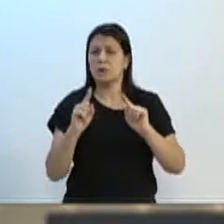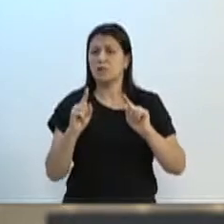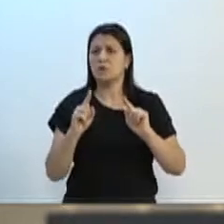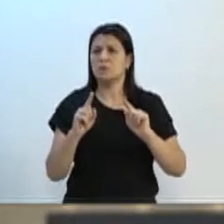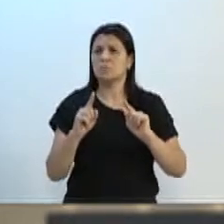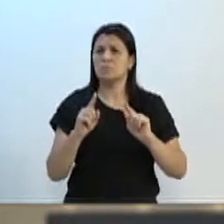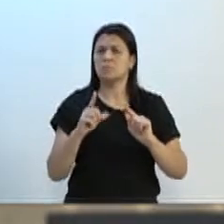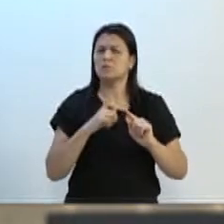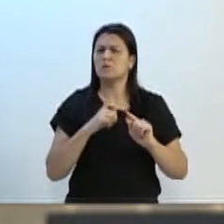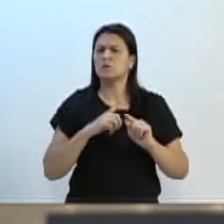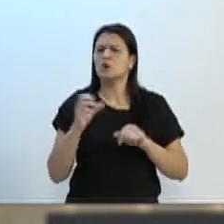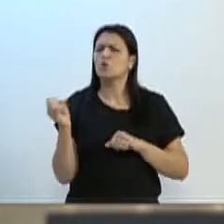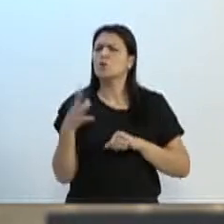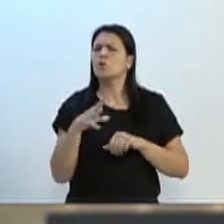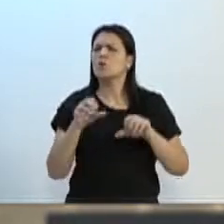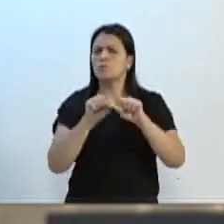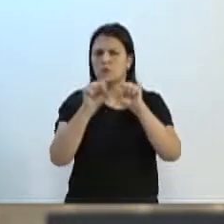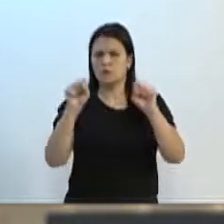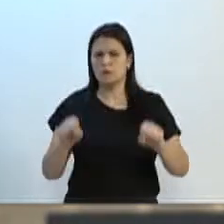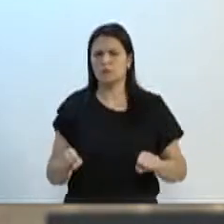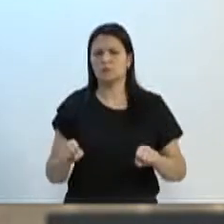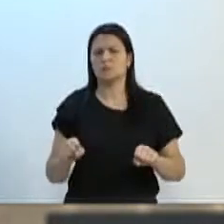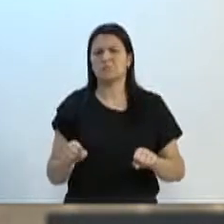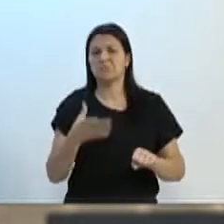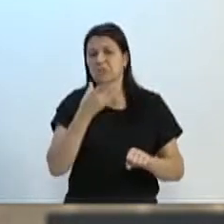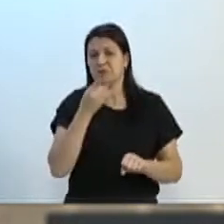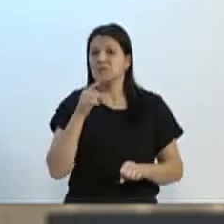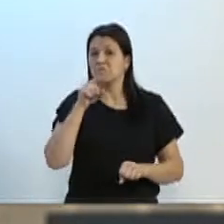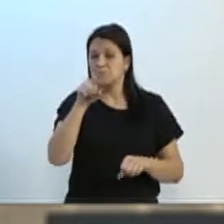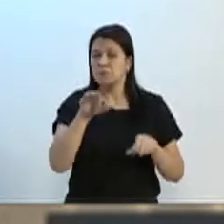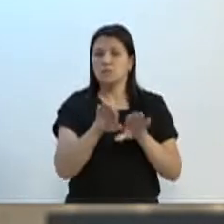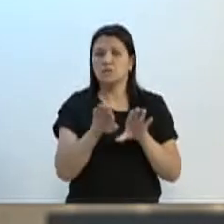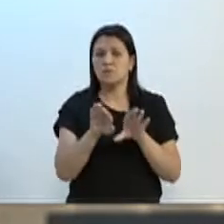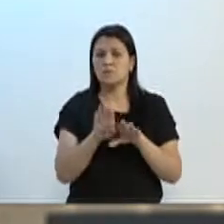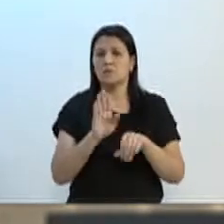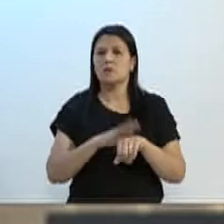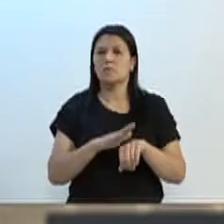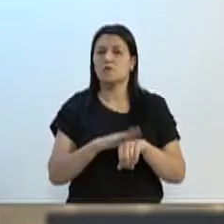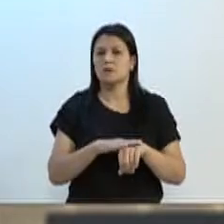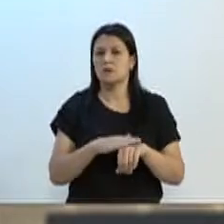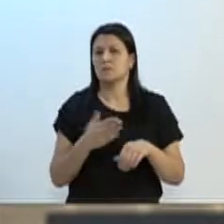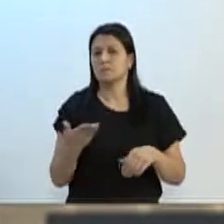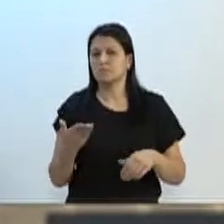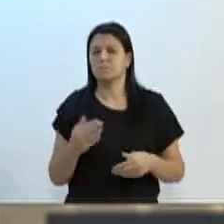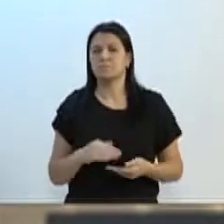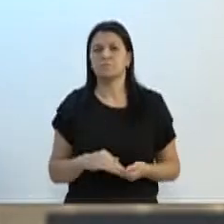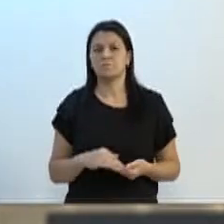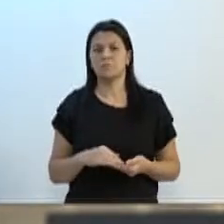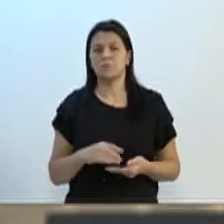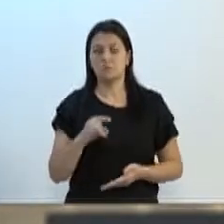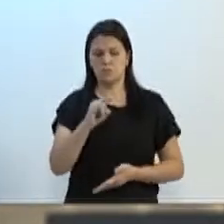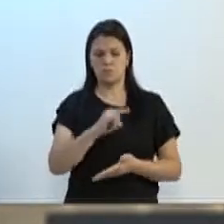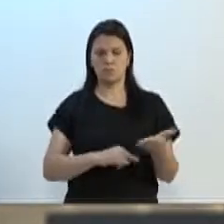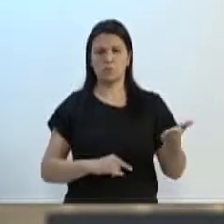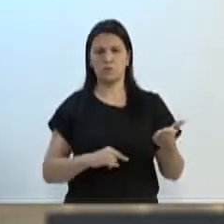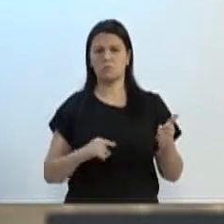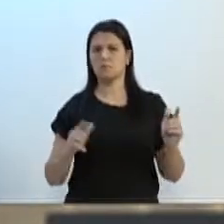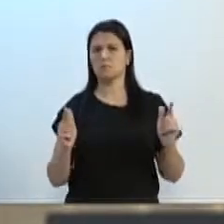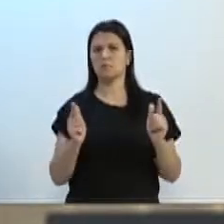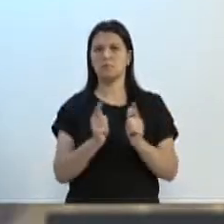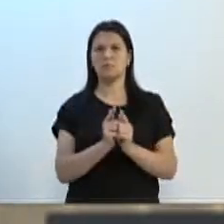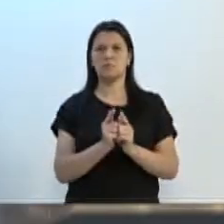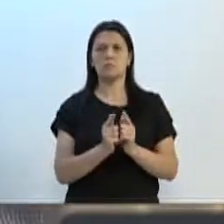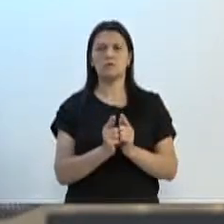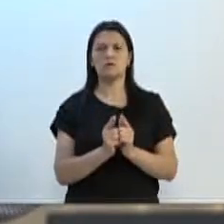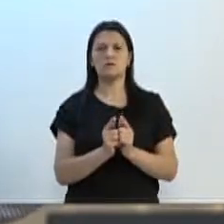um novo sistema, vereador Bruno, que eu acho que o senhor também deveria fazer quando os seus requerimentos não são atendidos. A tal da